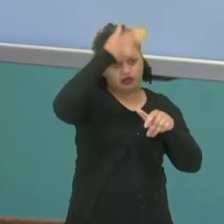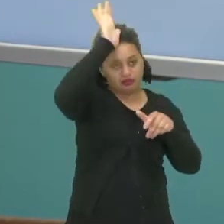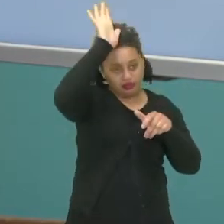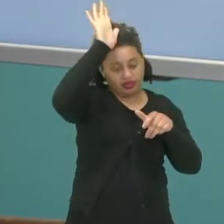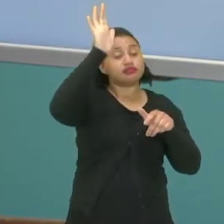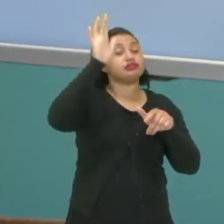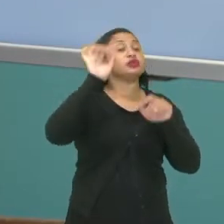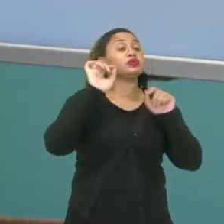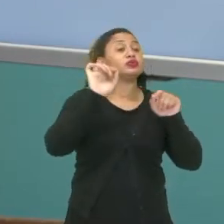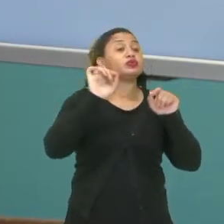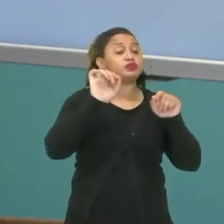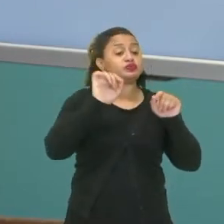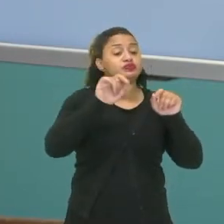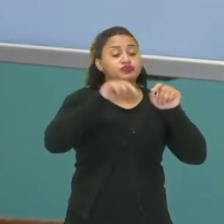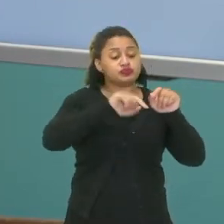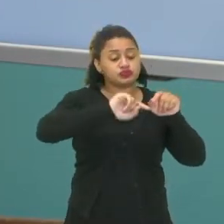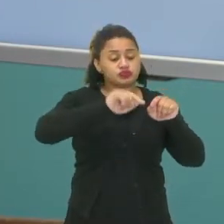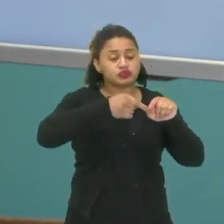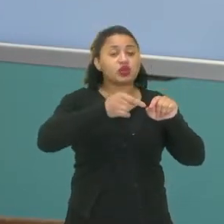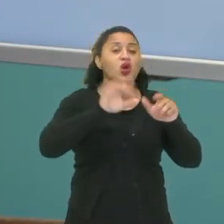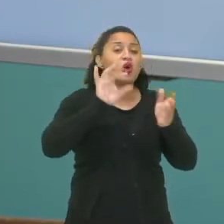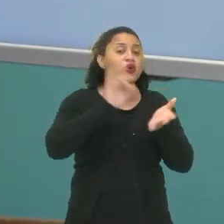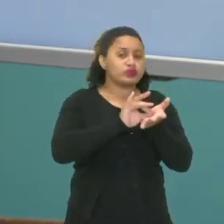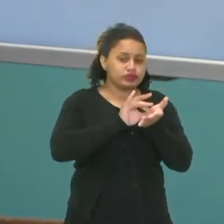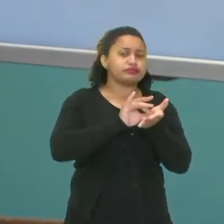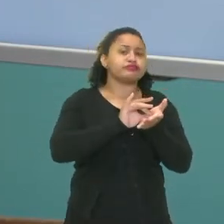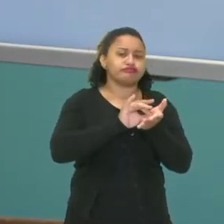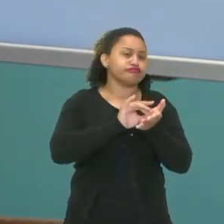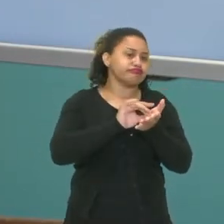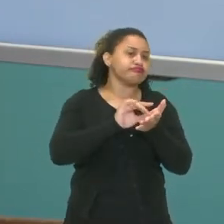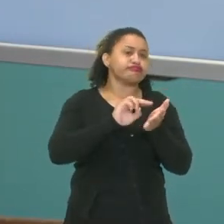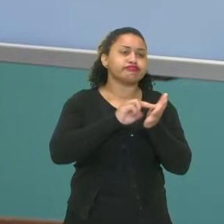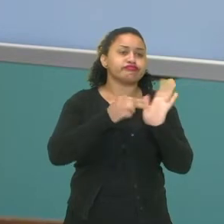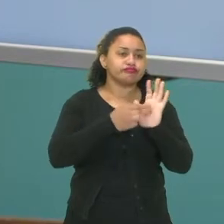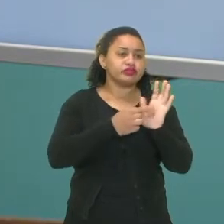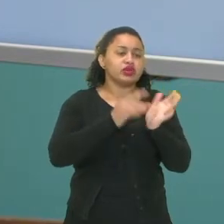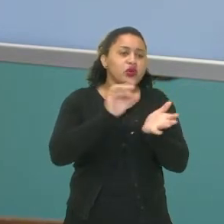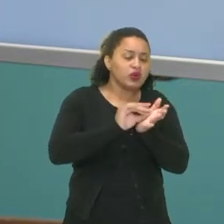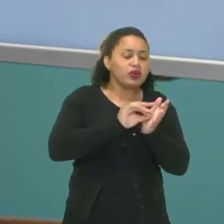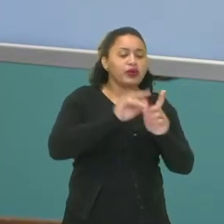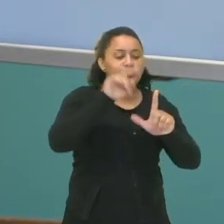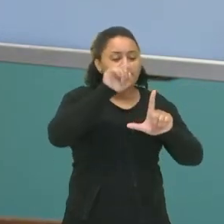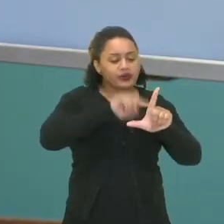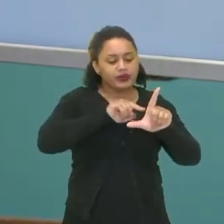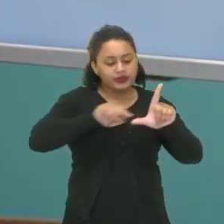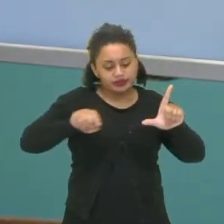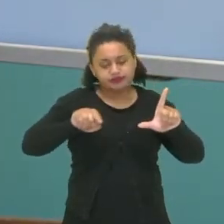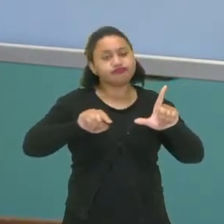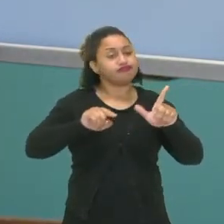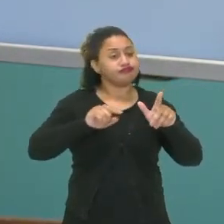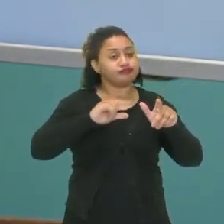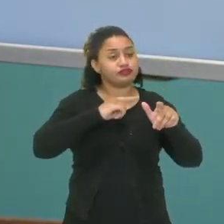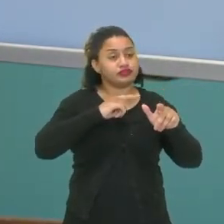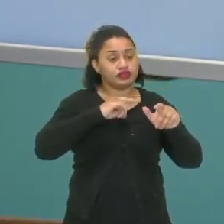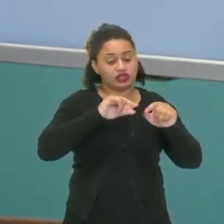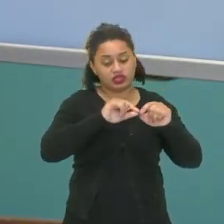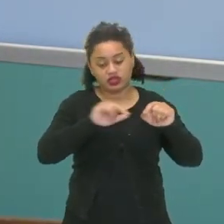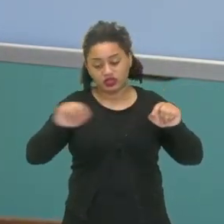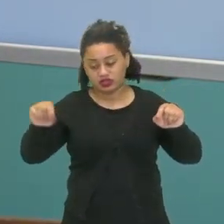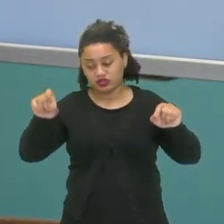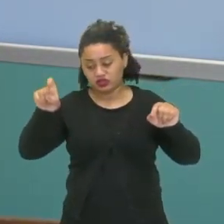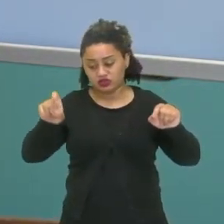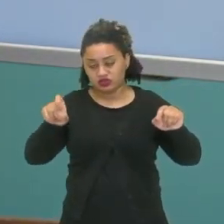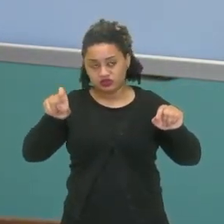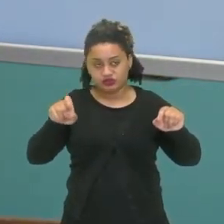vai chamar que é o ponto de origem, ou seja, origem do nosso sistema cartesiano. Então, aqui eu tenho o eixo X, né, o eixo